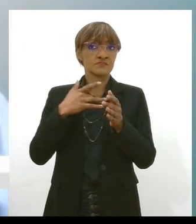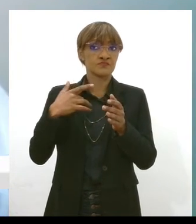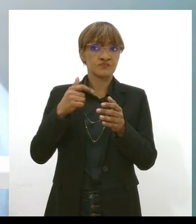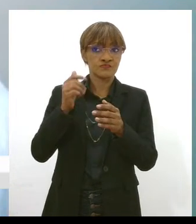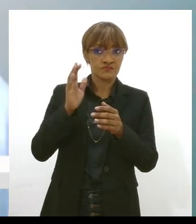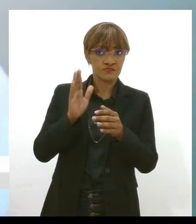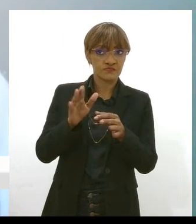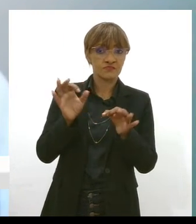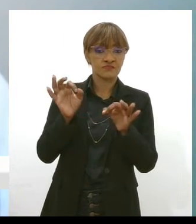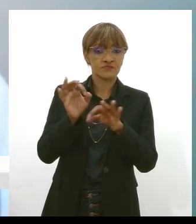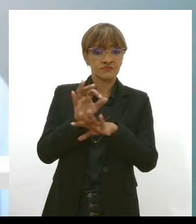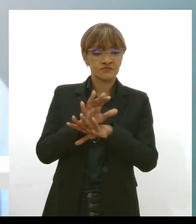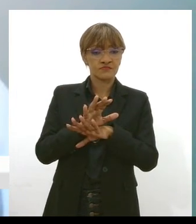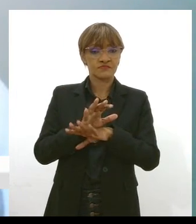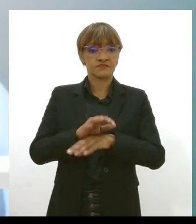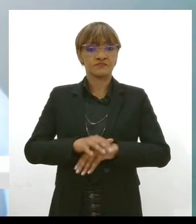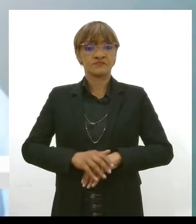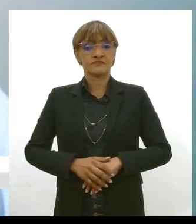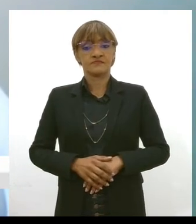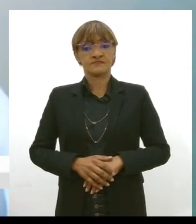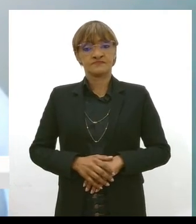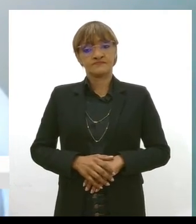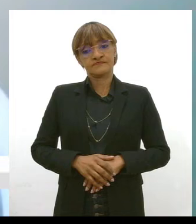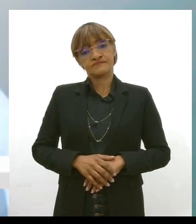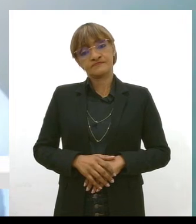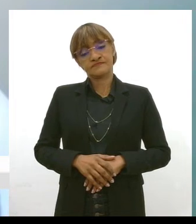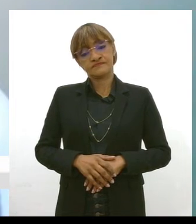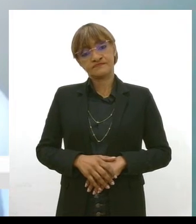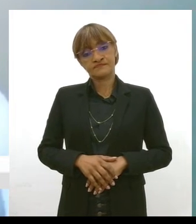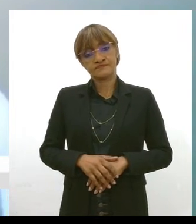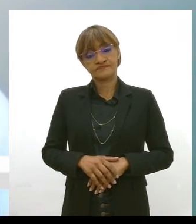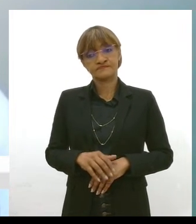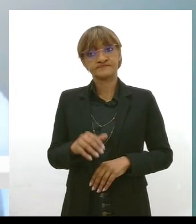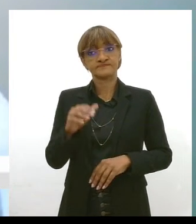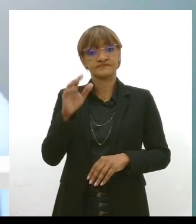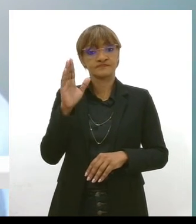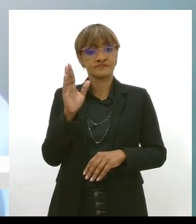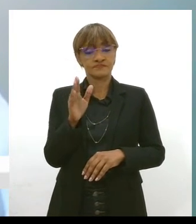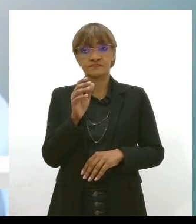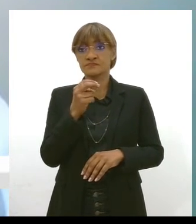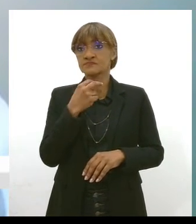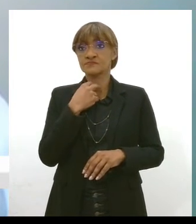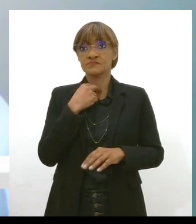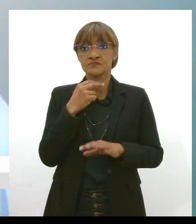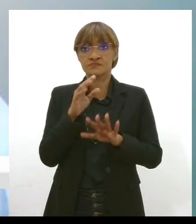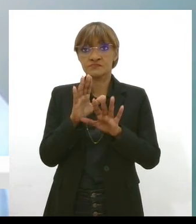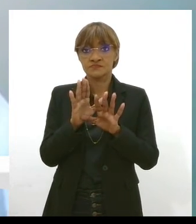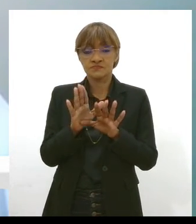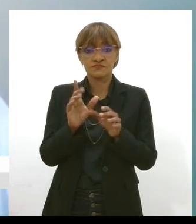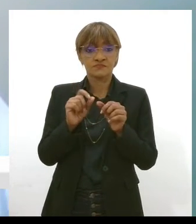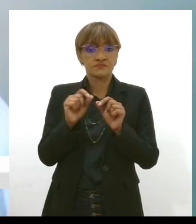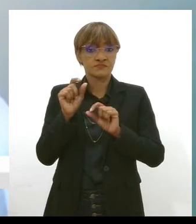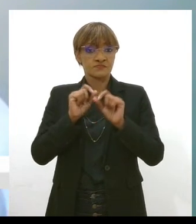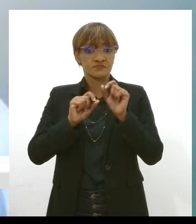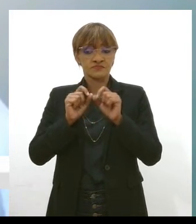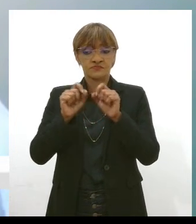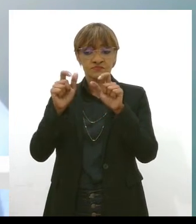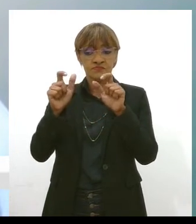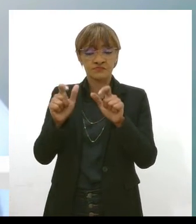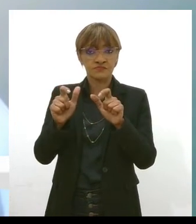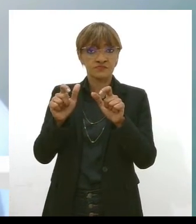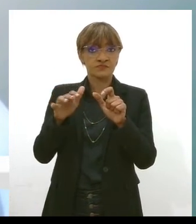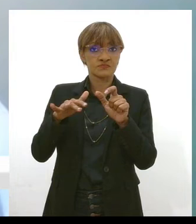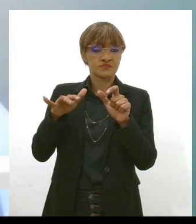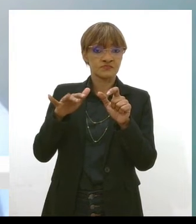nenhuma. Quando o procedimento não pode ser realizado no CAISME, o